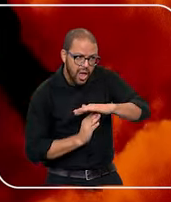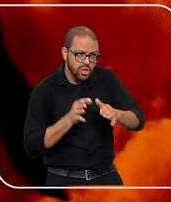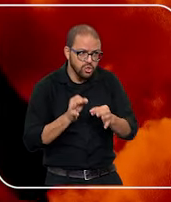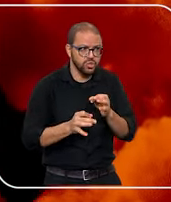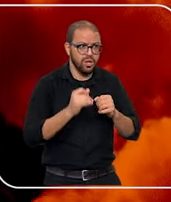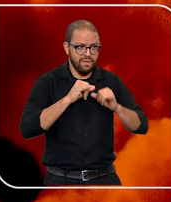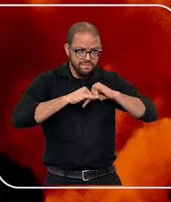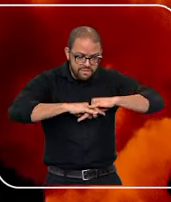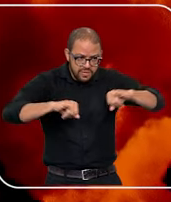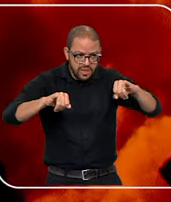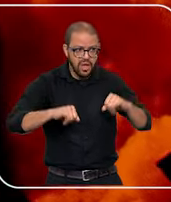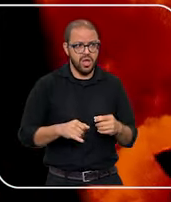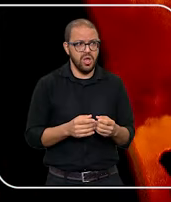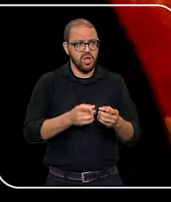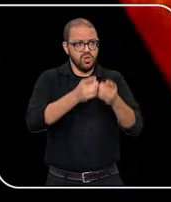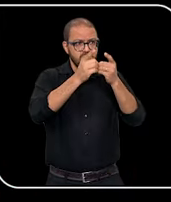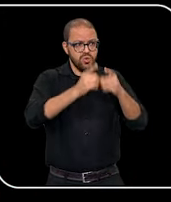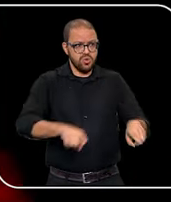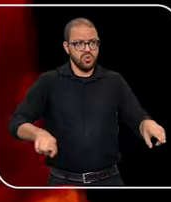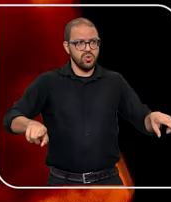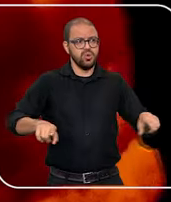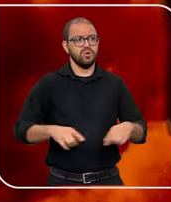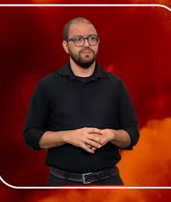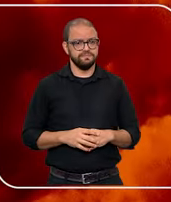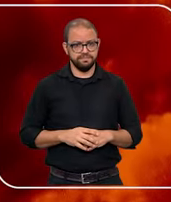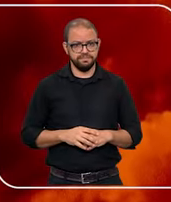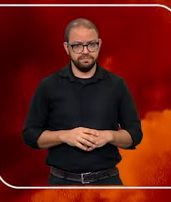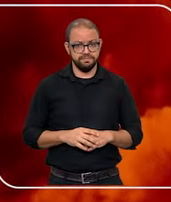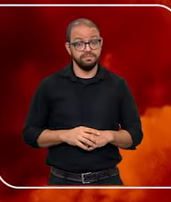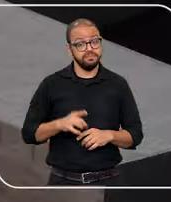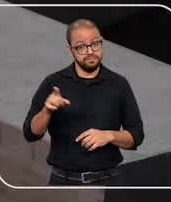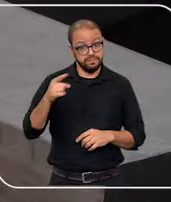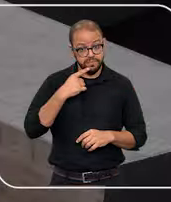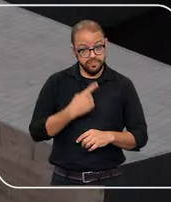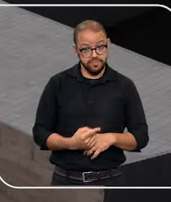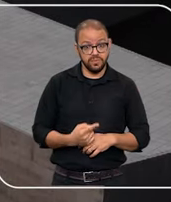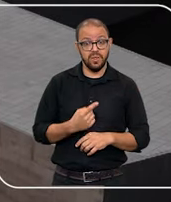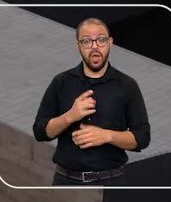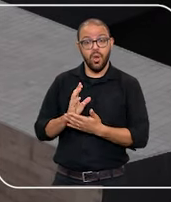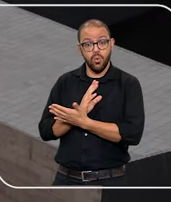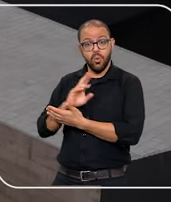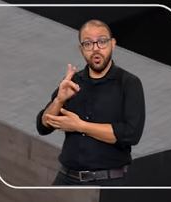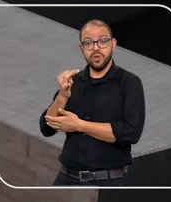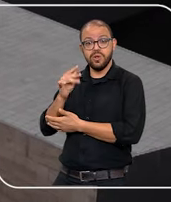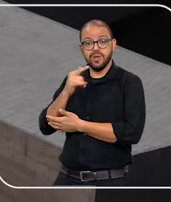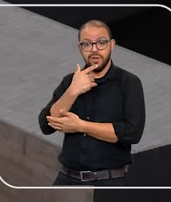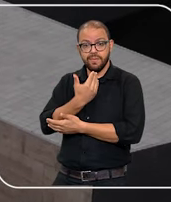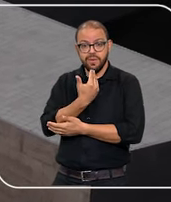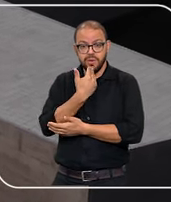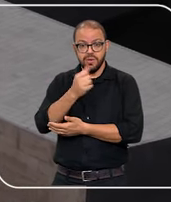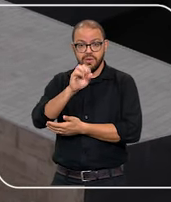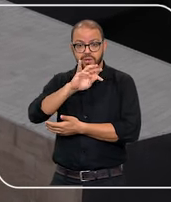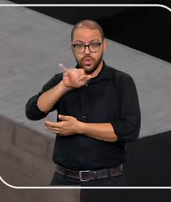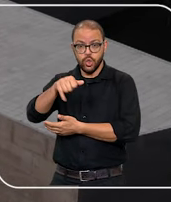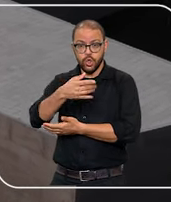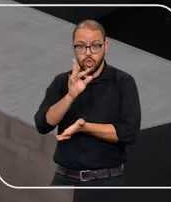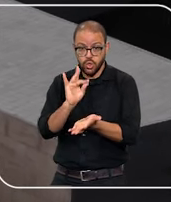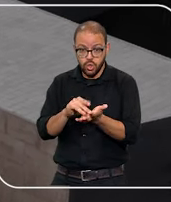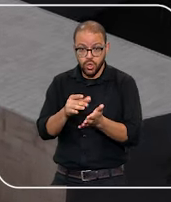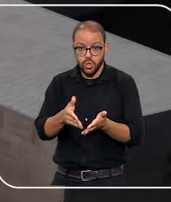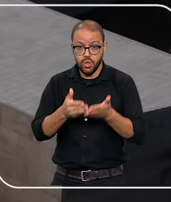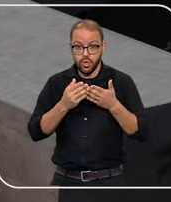não impede que a justiça declare a dissolução do casamento de forma póstuma. O espólio e as herdeiras recorreram ao STJ